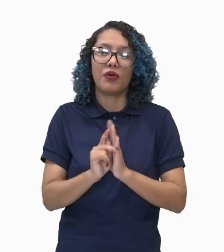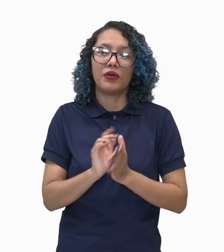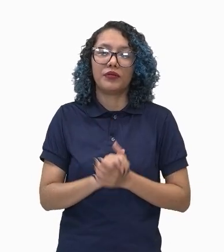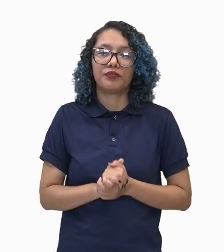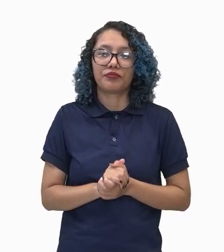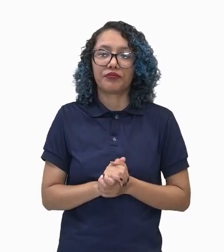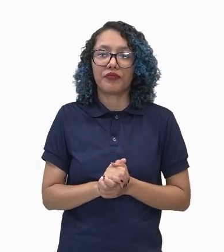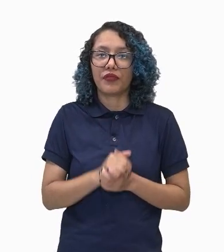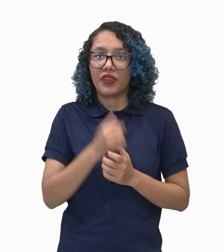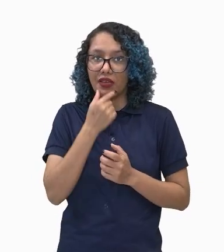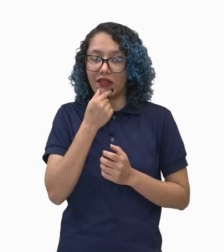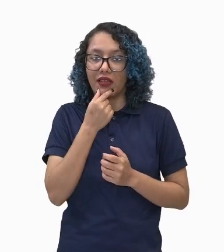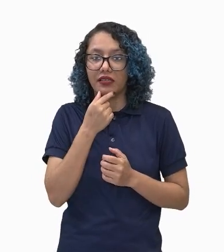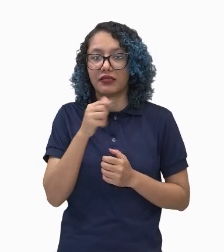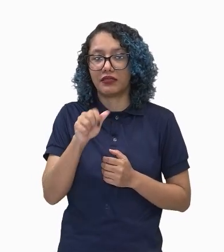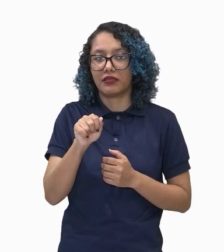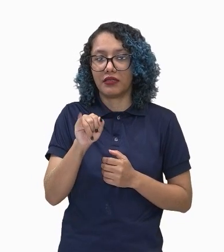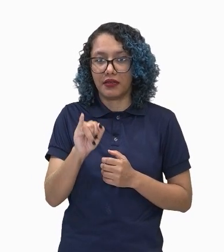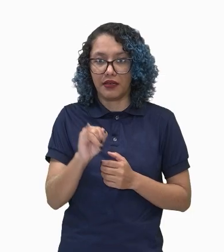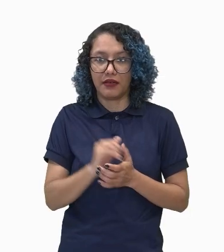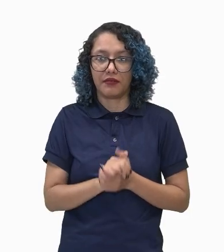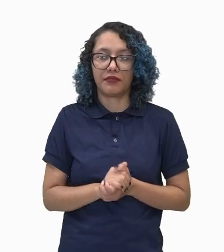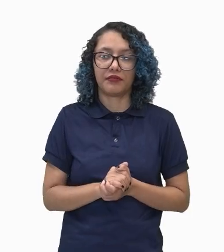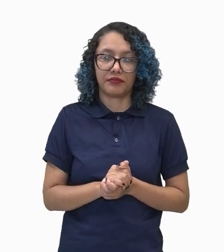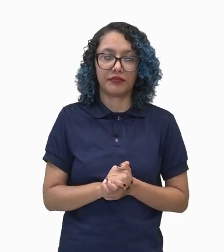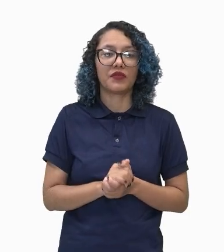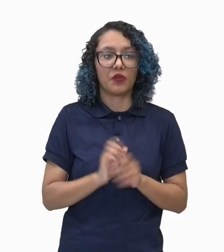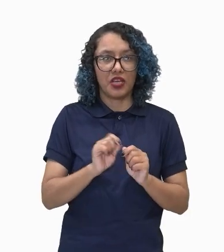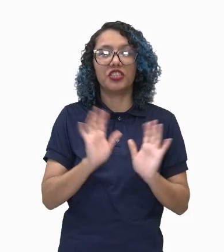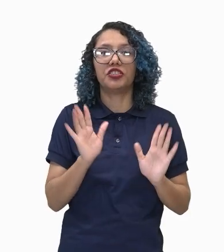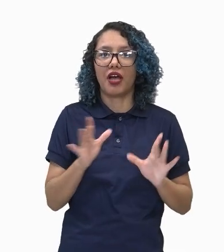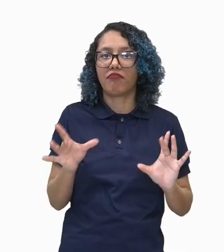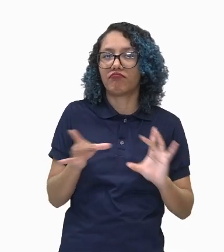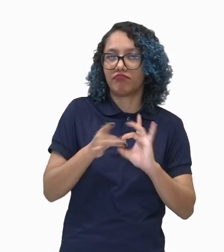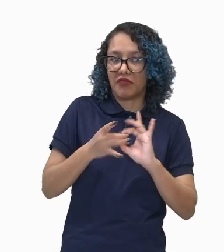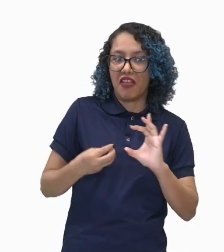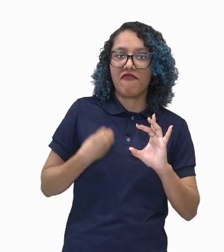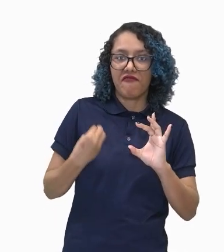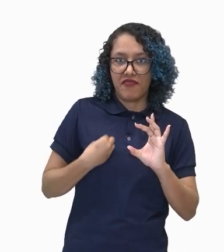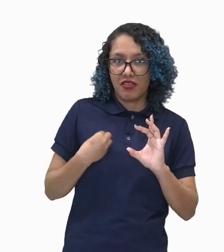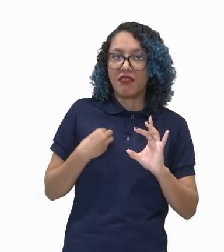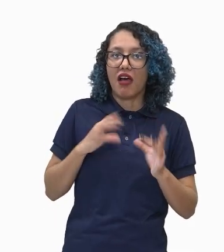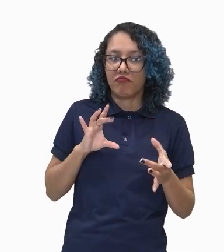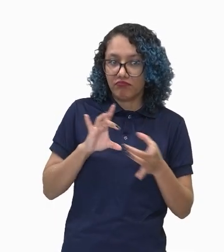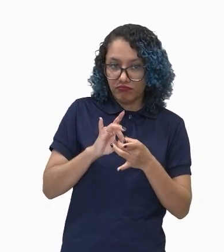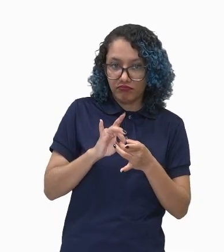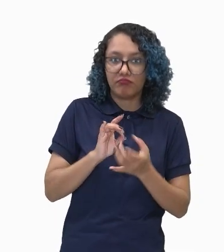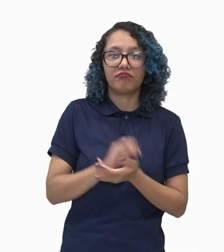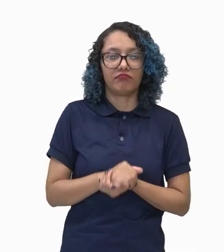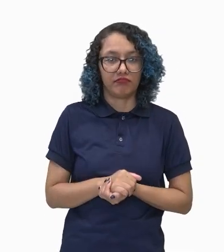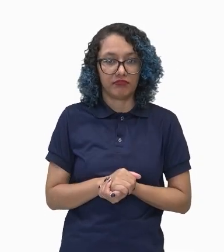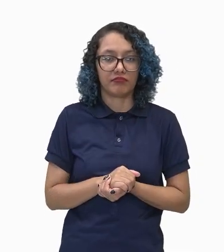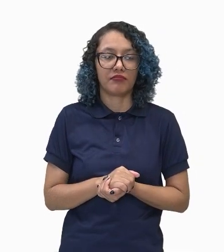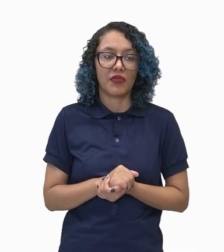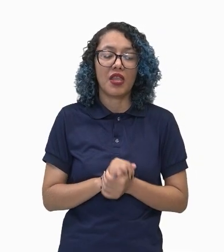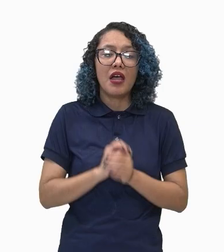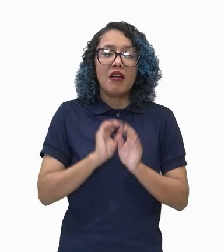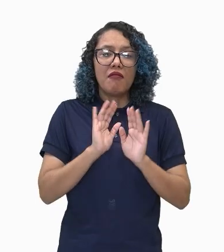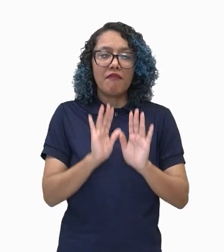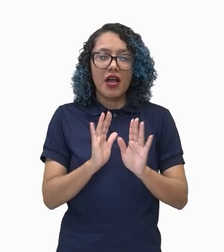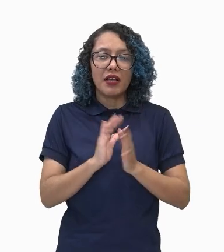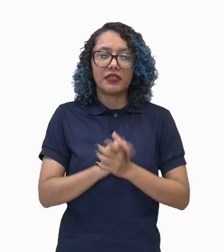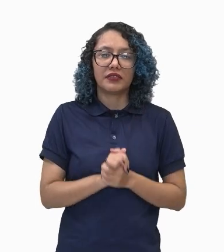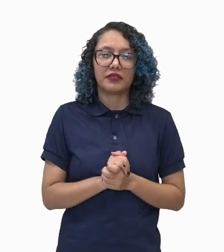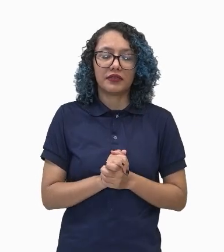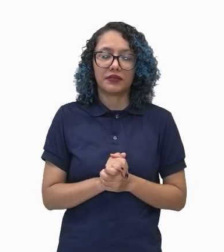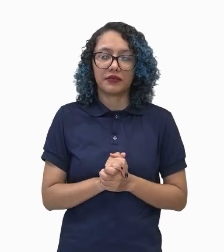é parte de nossas vidas. But what are the jobs of the future? Mas quais são os